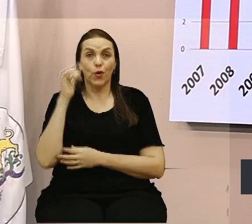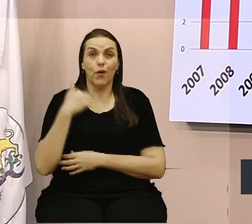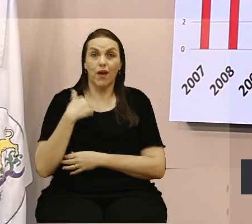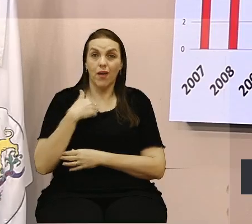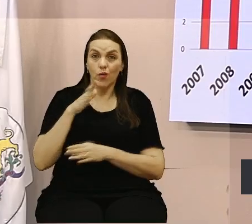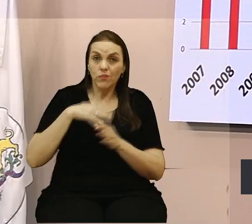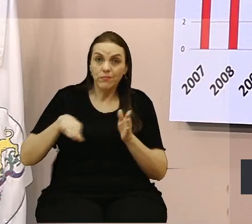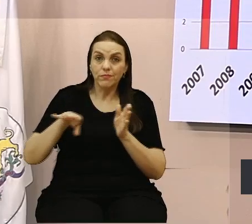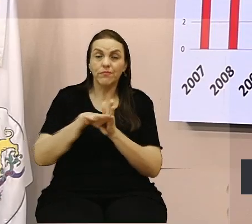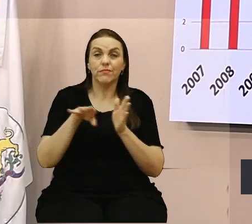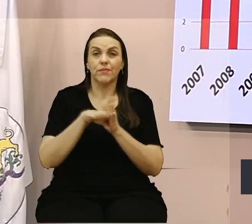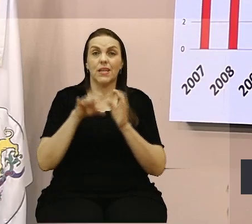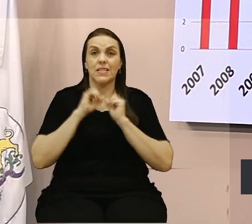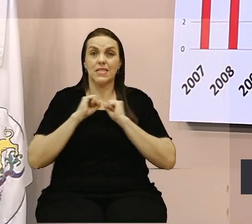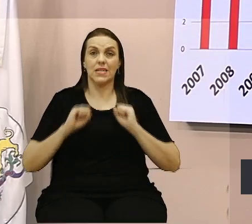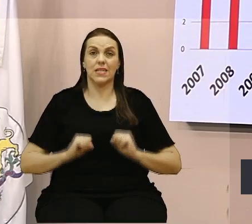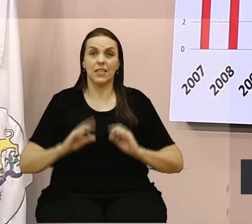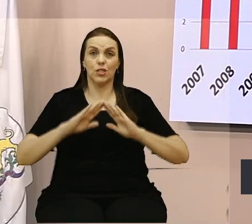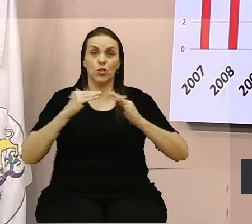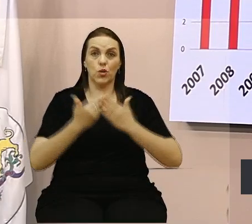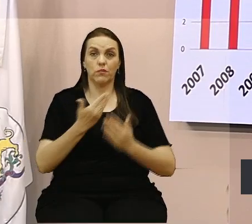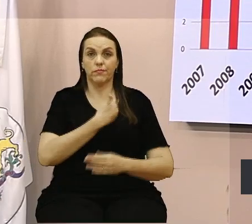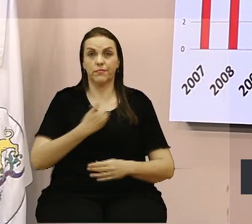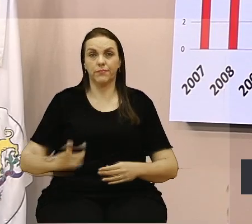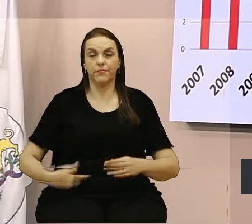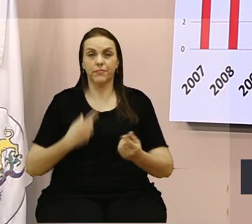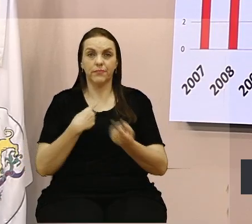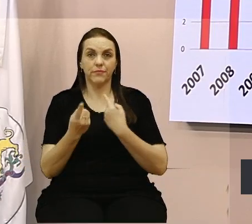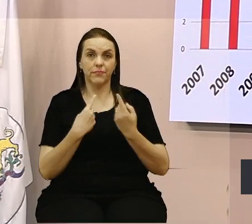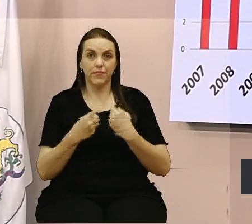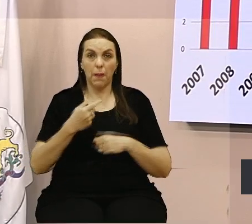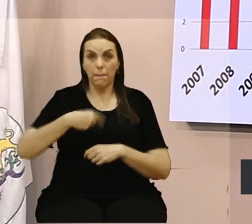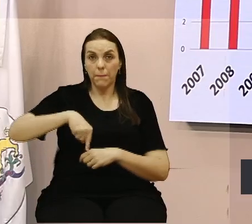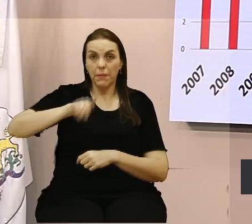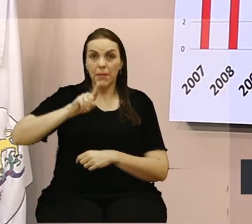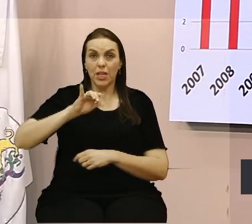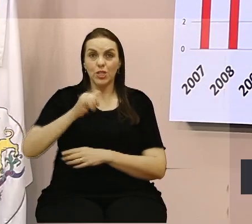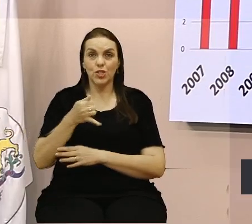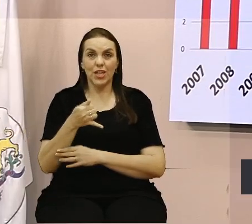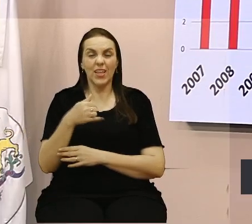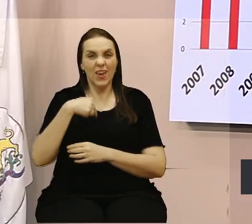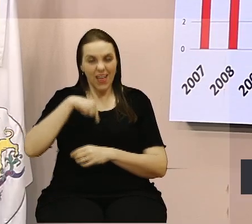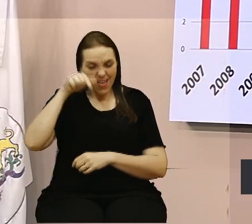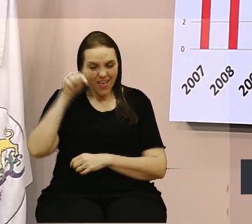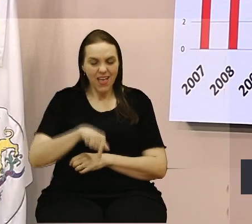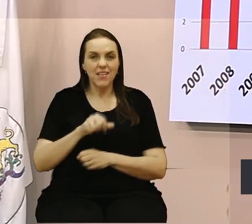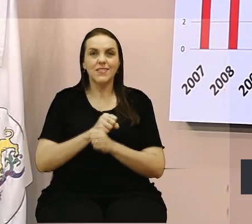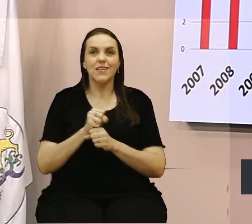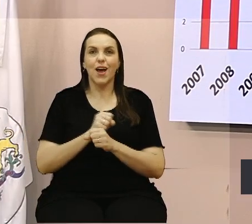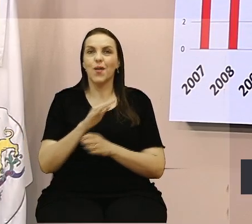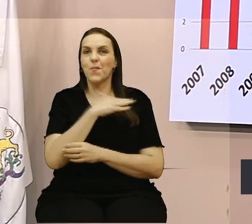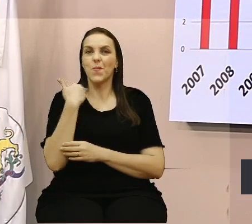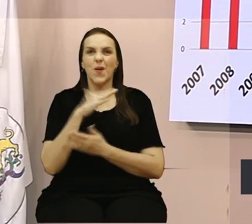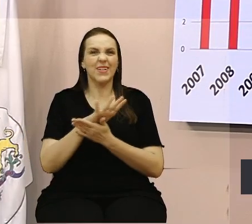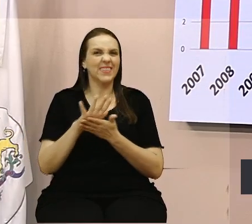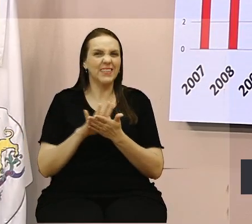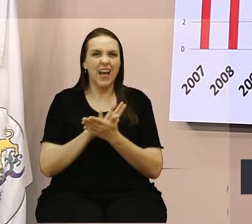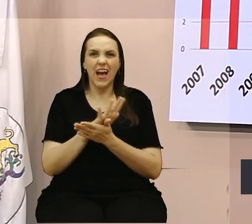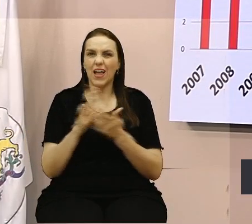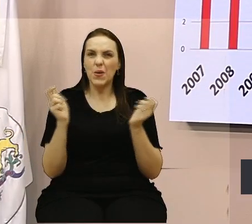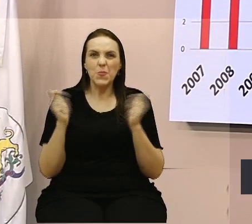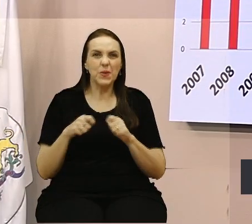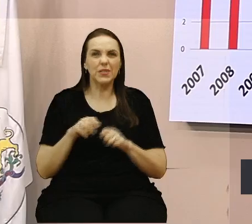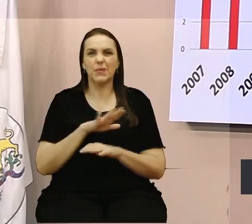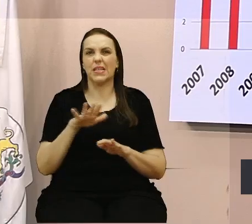na secretaria, na Escola Pública de Trânsito, todo 1º de janeiro, digo, esse ano aqui não vai morrer ninguém. Não pode morrer ninguém